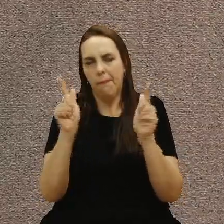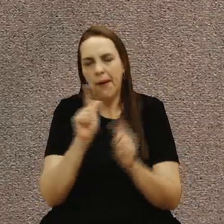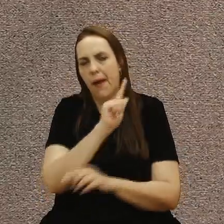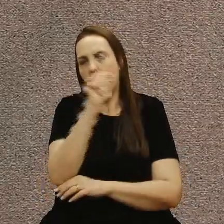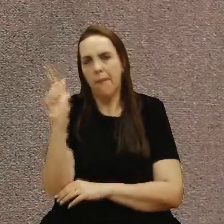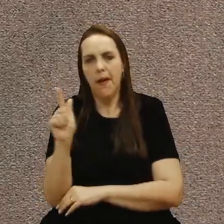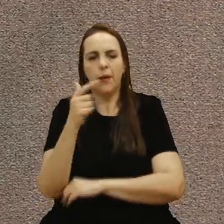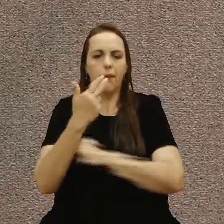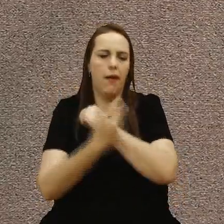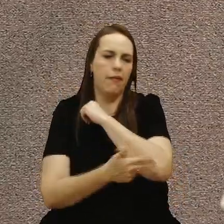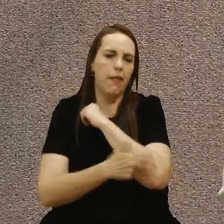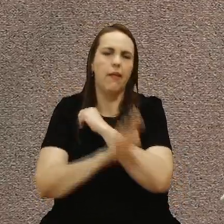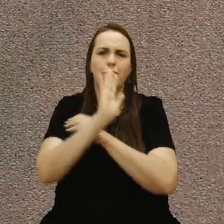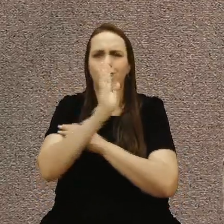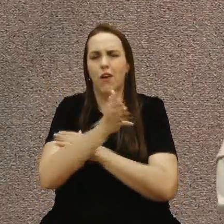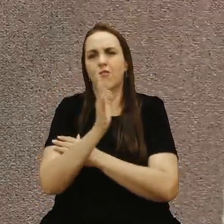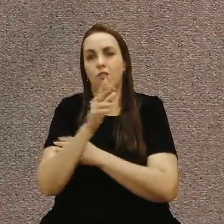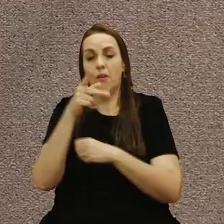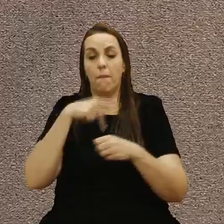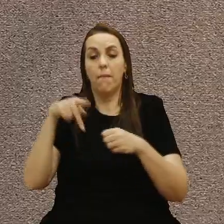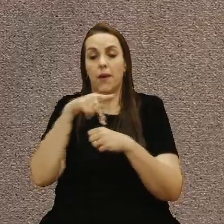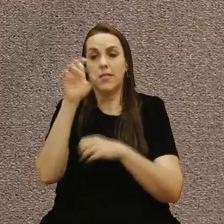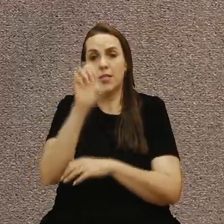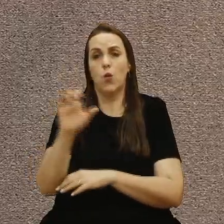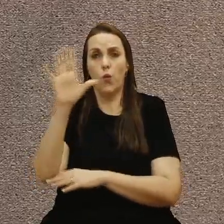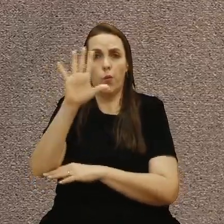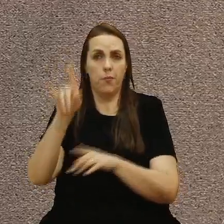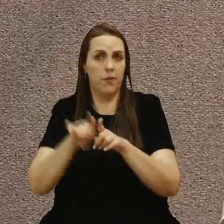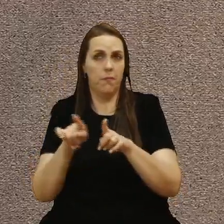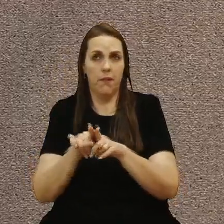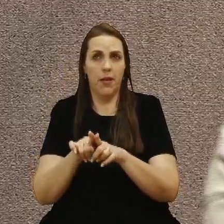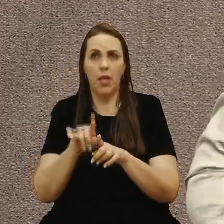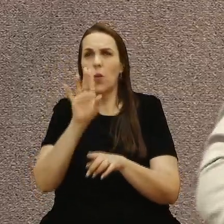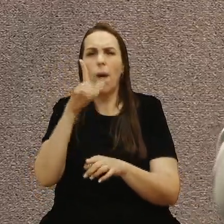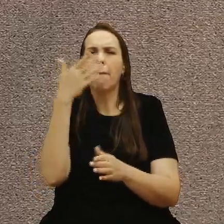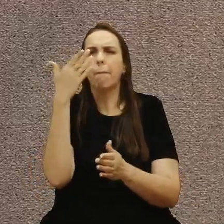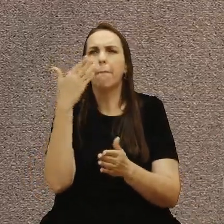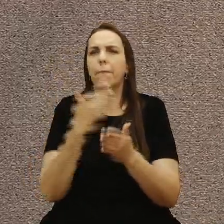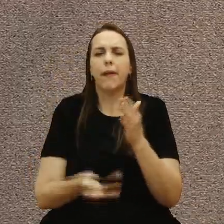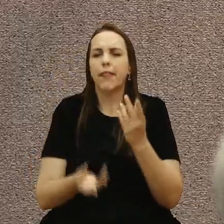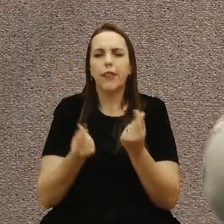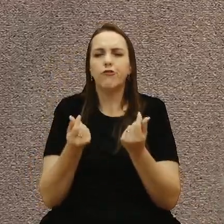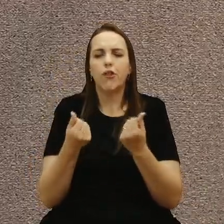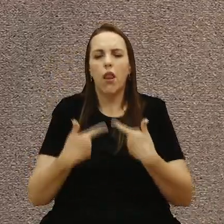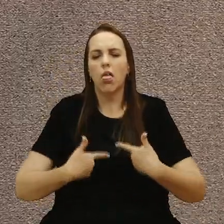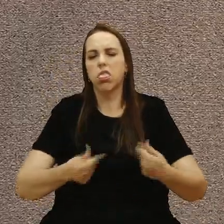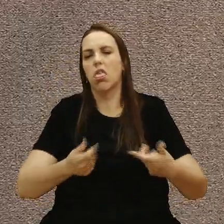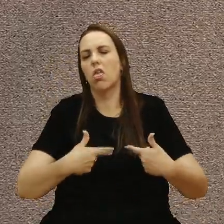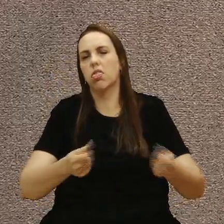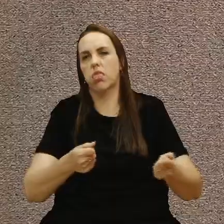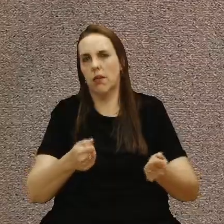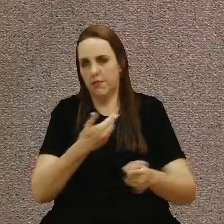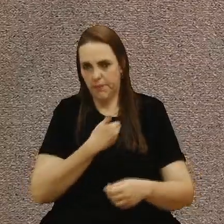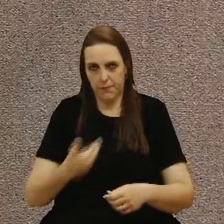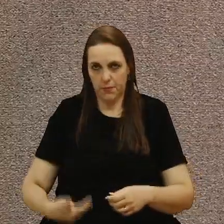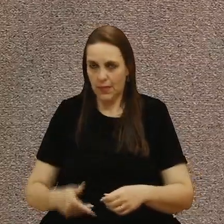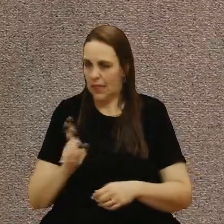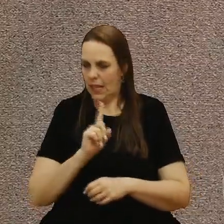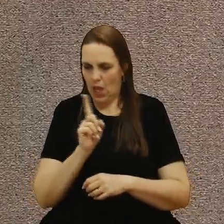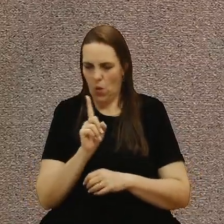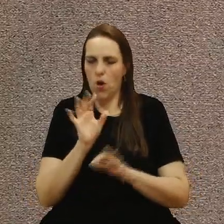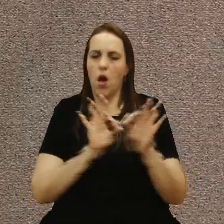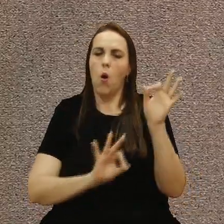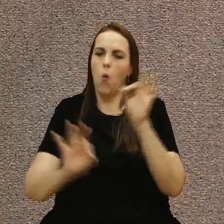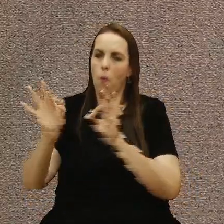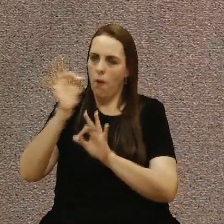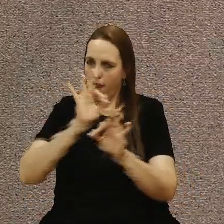adotaram isso, países da Europa, e isso não se trata de perca de colocar dinheiro público fora, pelo contrário, é repaginar a cidade, deixar